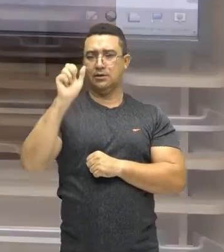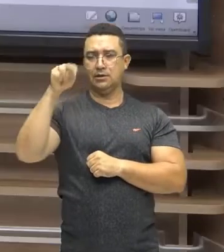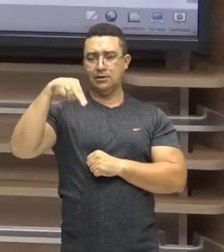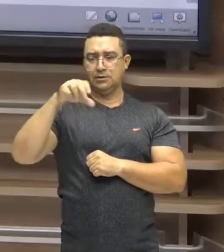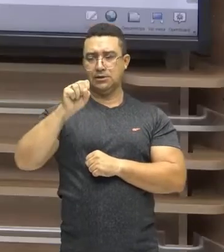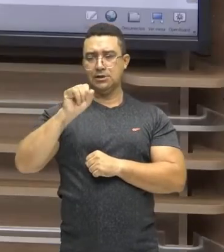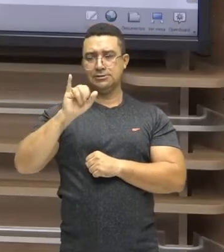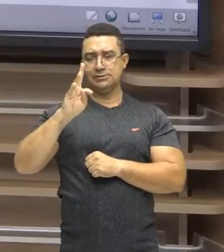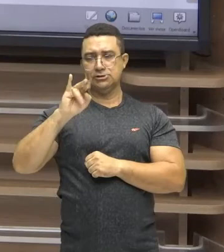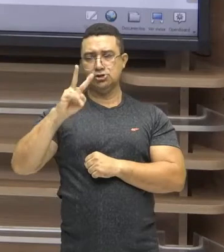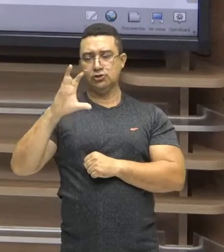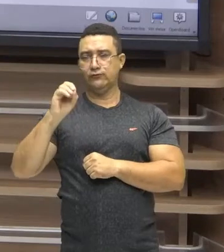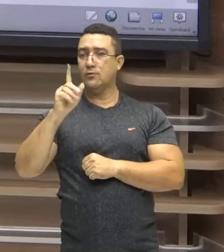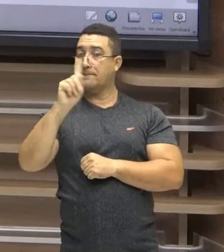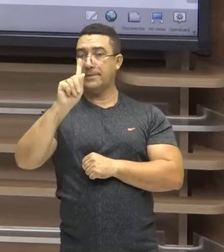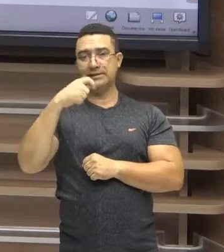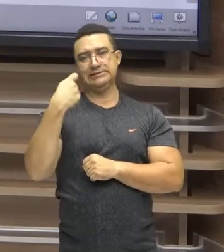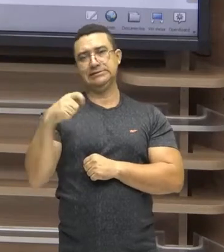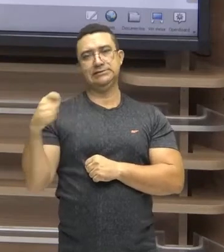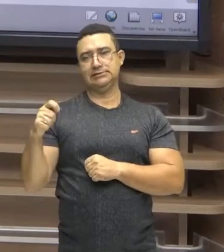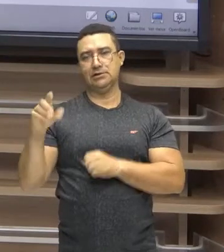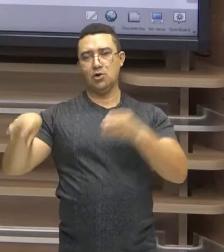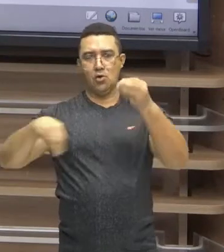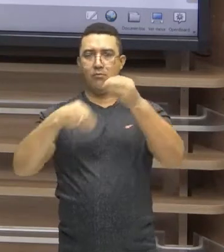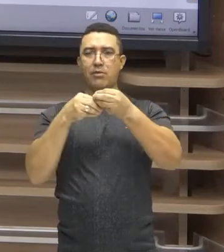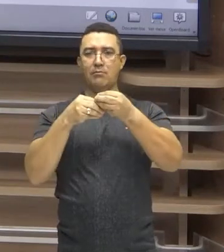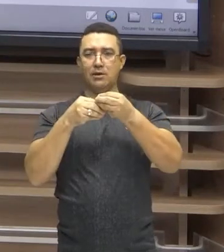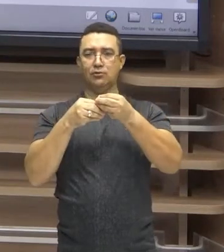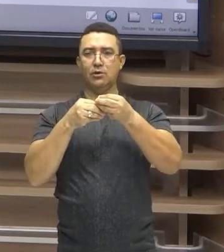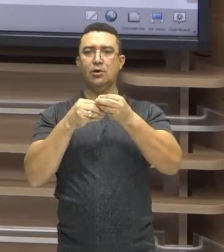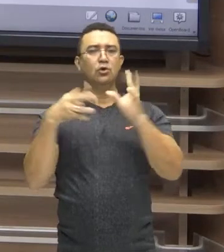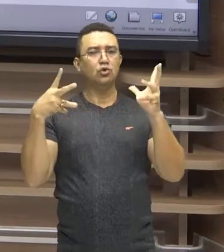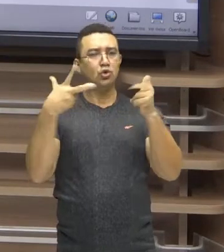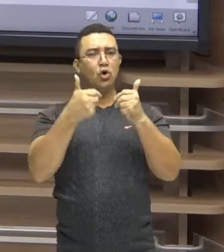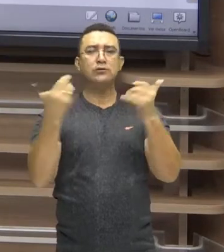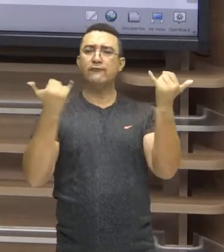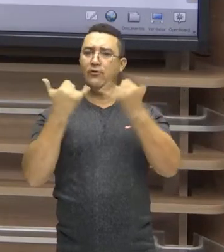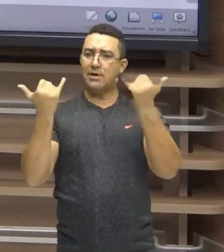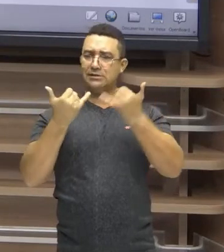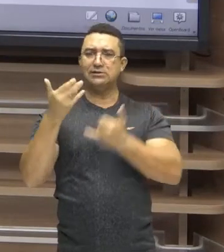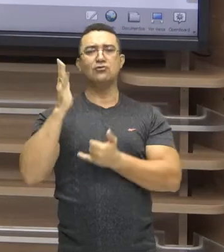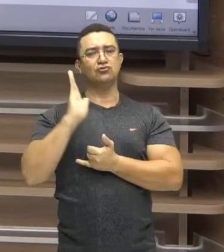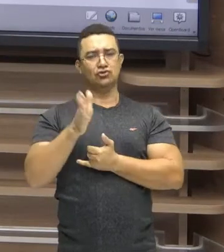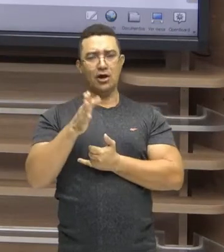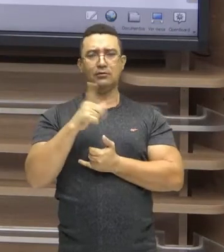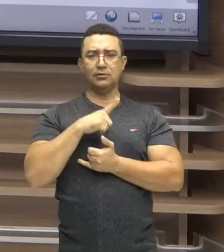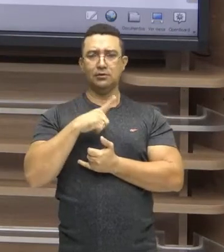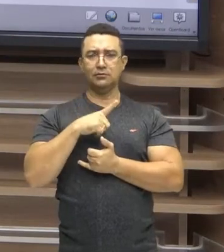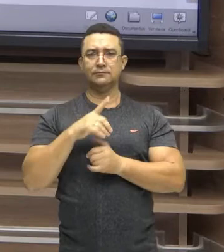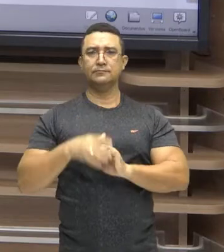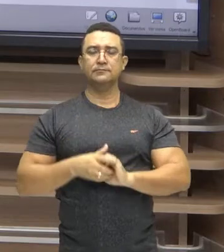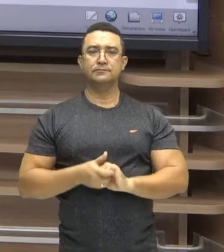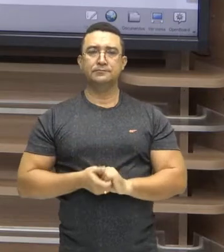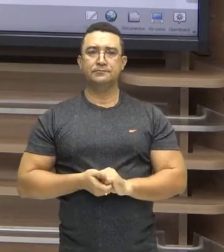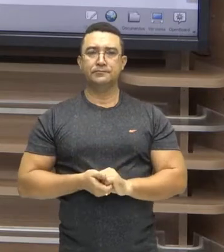complemento, né? Quando encerra-se a informação nele. O resto é adjunto, né? Pode agregar